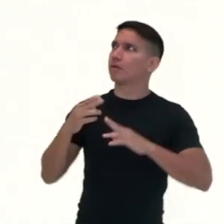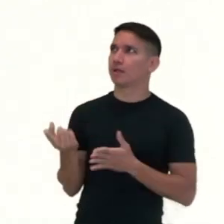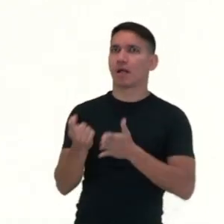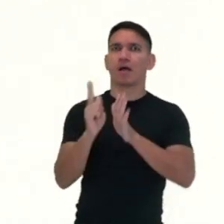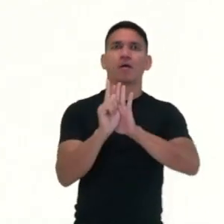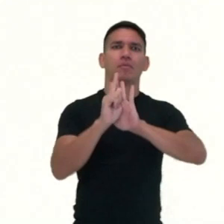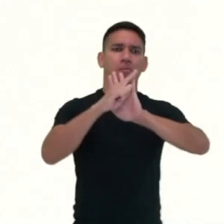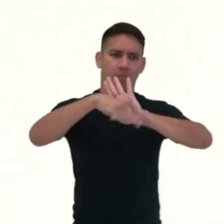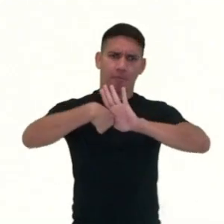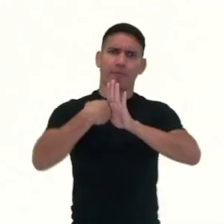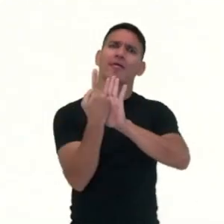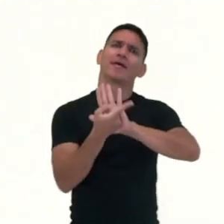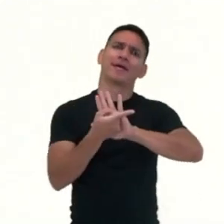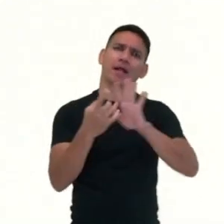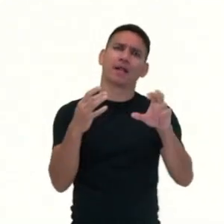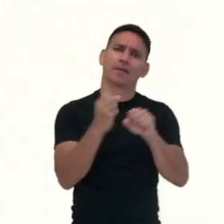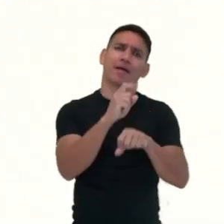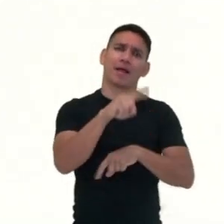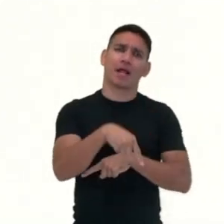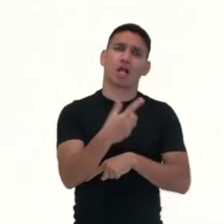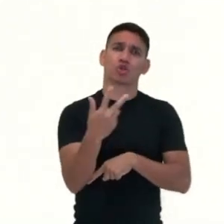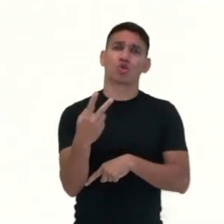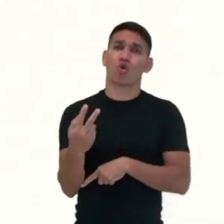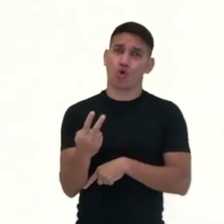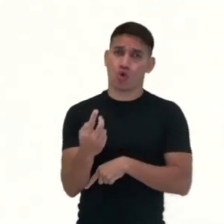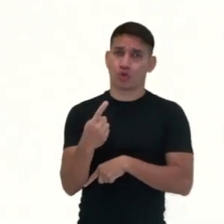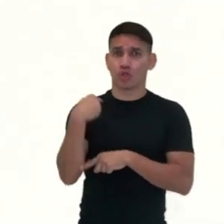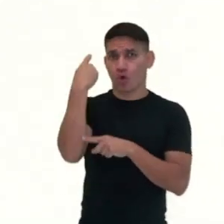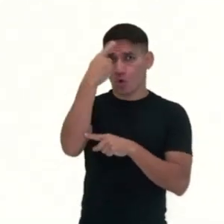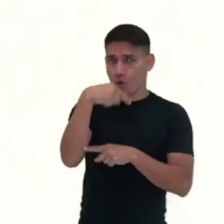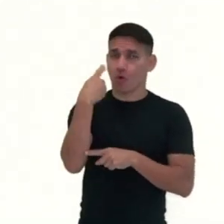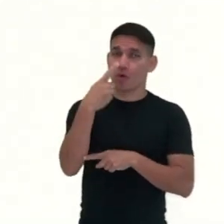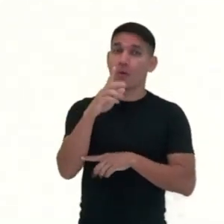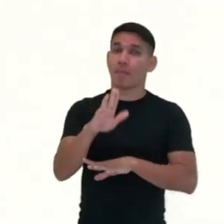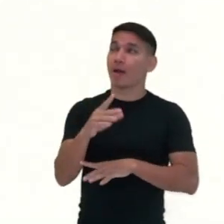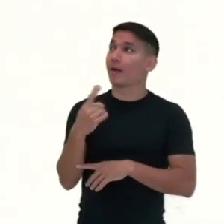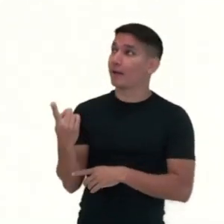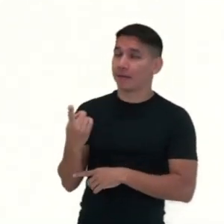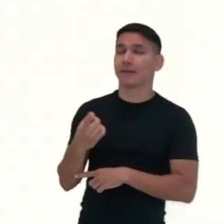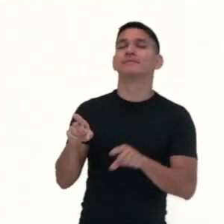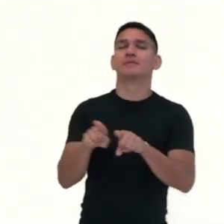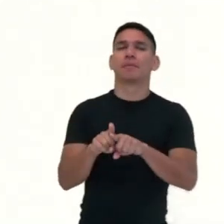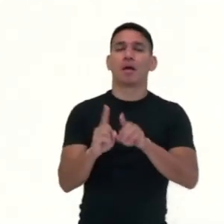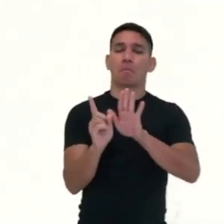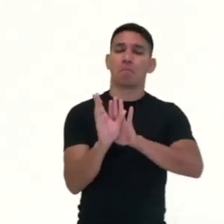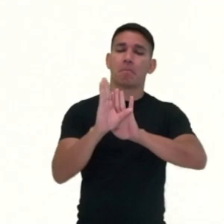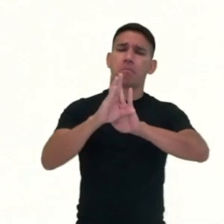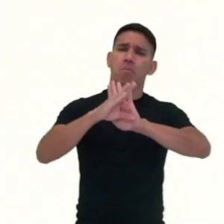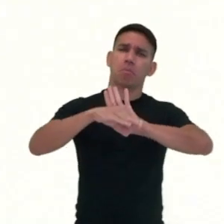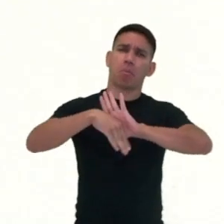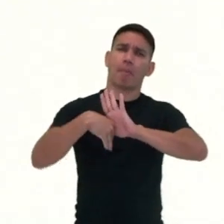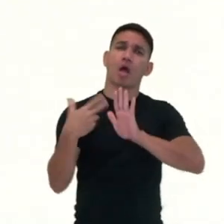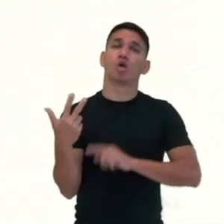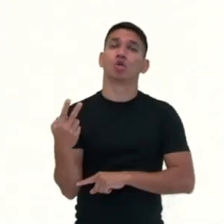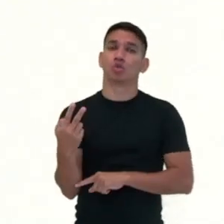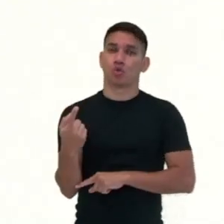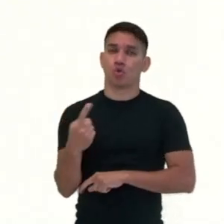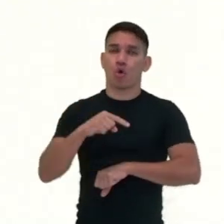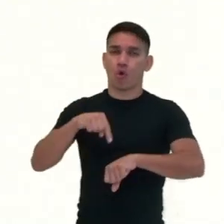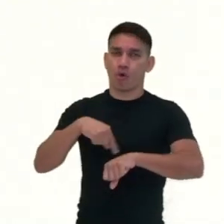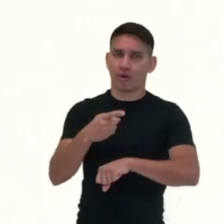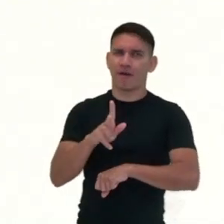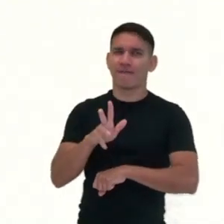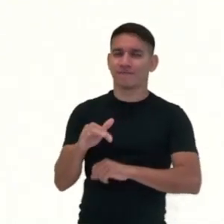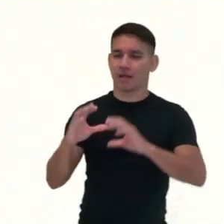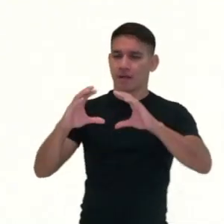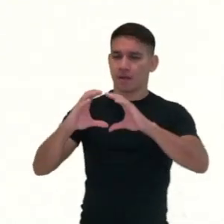quê? 12 horas, né? Ele forma uma circunferência, mas nesse caso nós estamos falando em horas, então ele é dividido em 12 horas. Vamos dividir 360 por